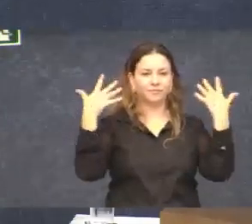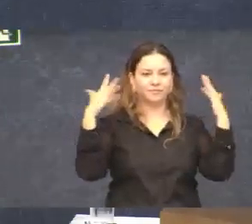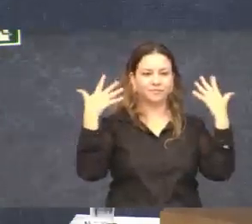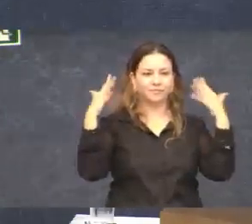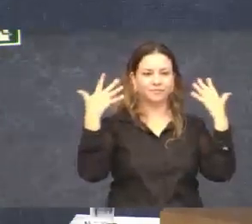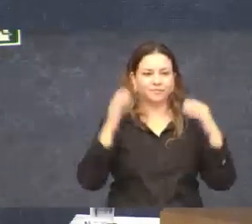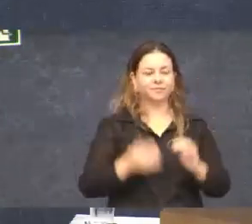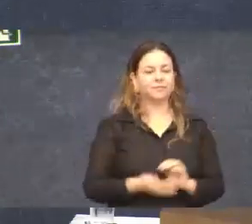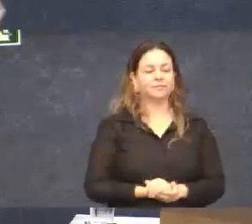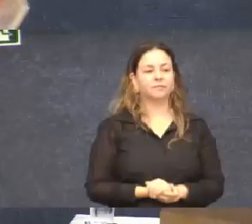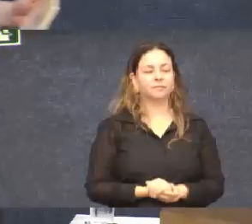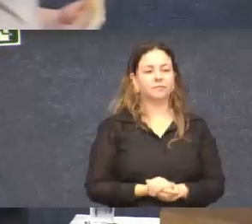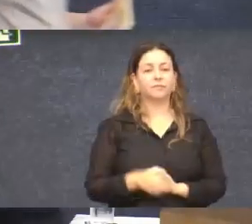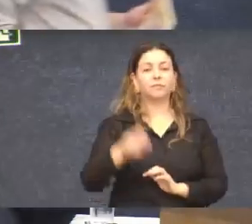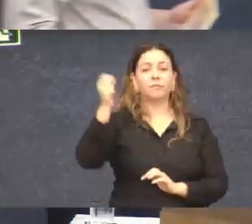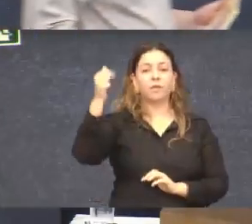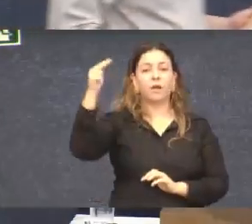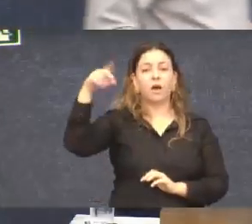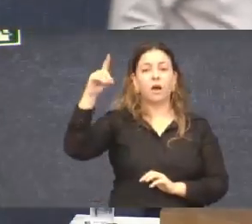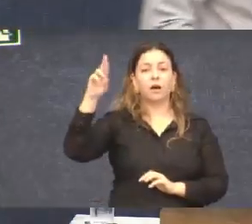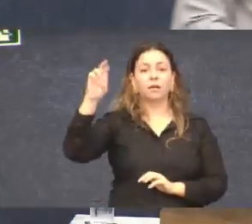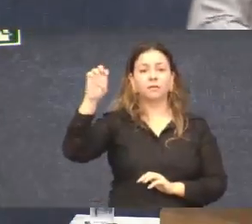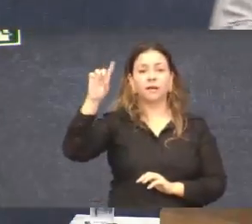É preciso